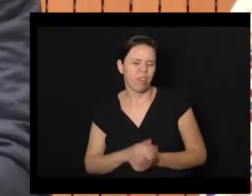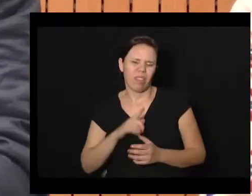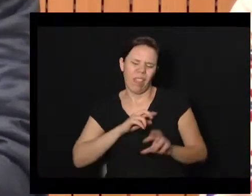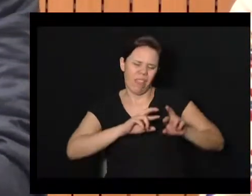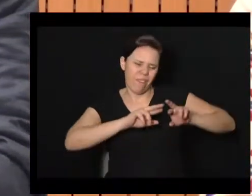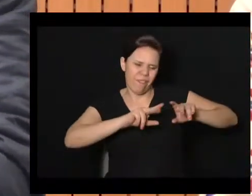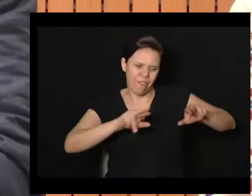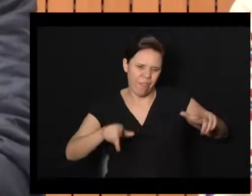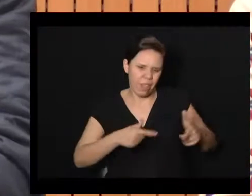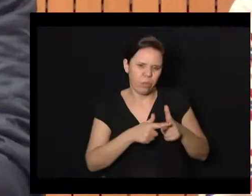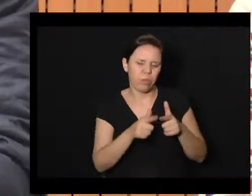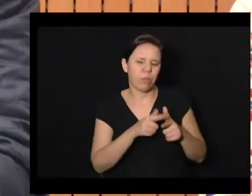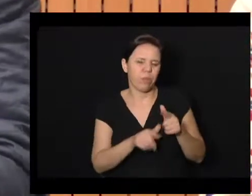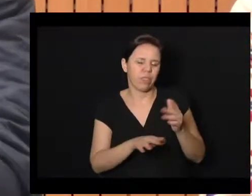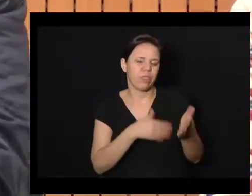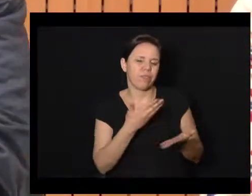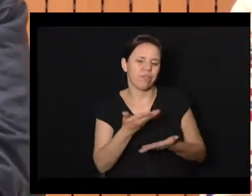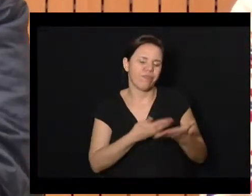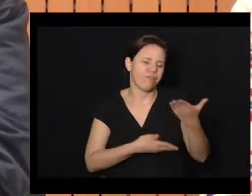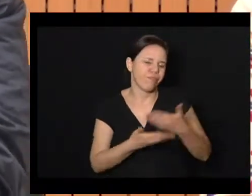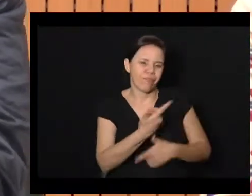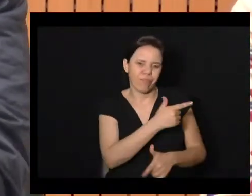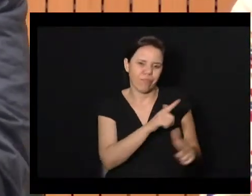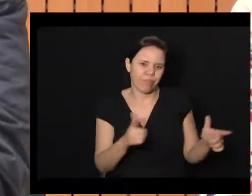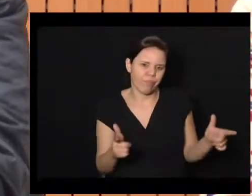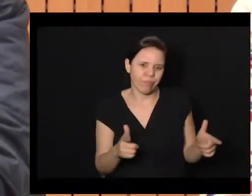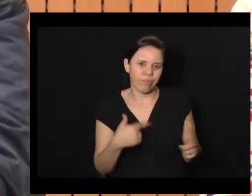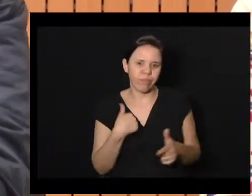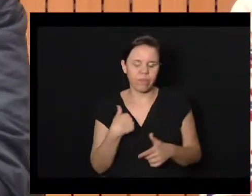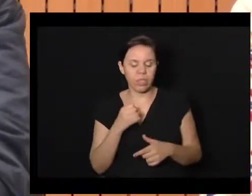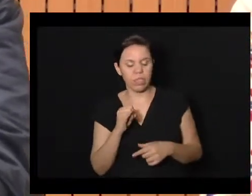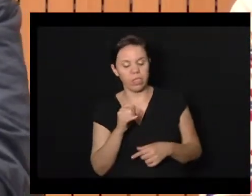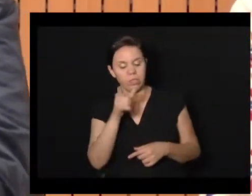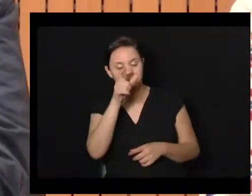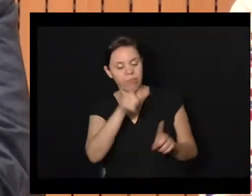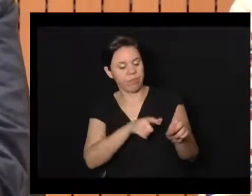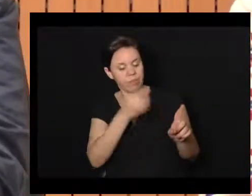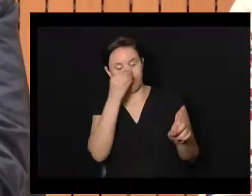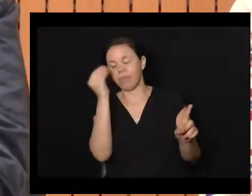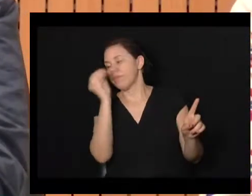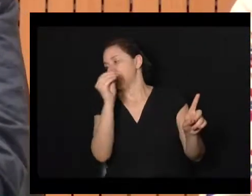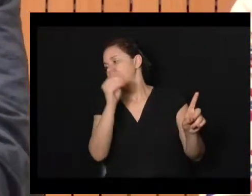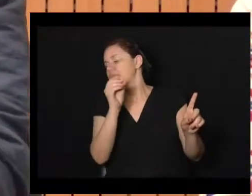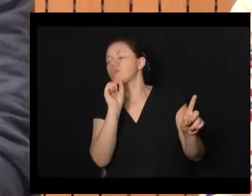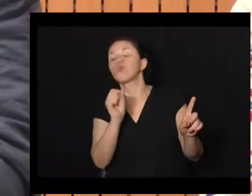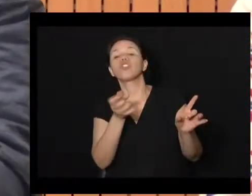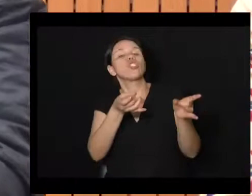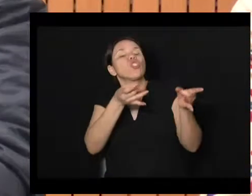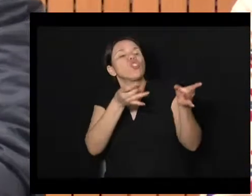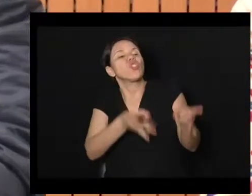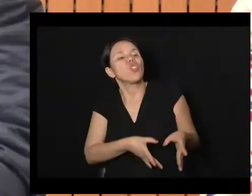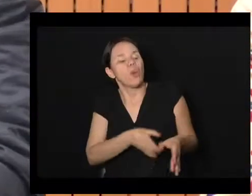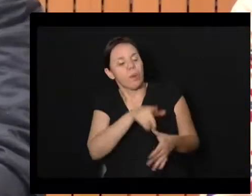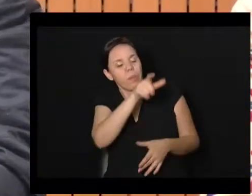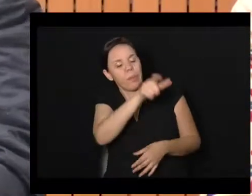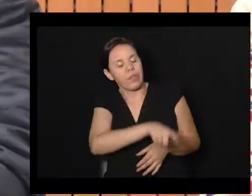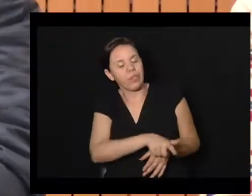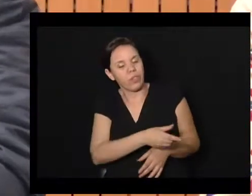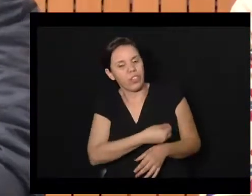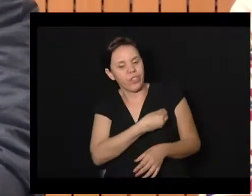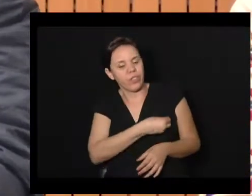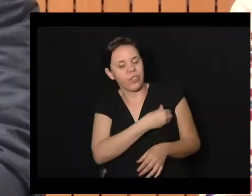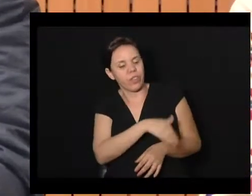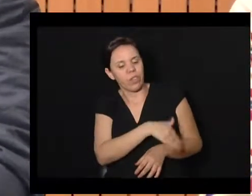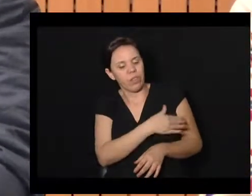termos de relacionamento porque se você não veio não é olhado o que acaba sobrando pra você geralmente as pessoas acabam se isolando